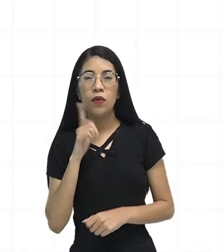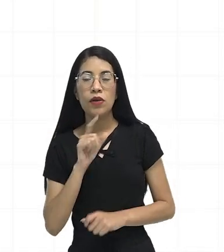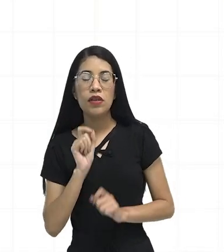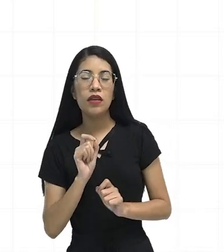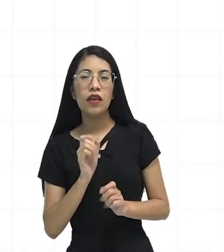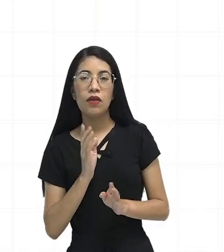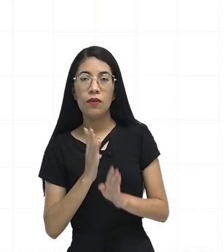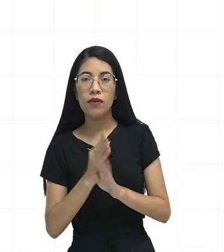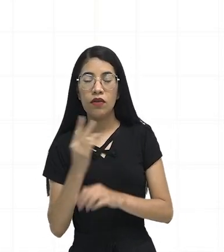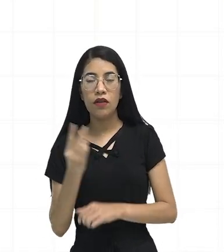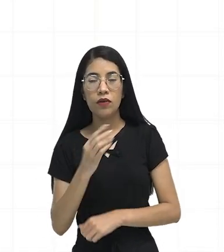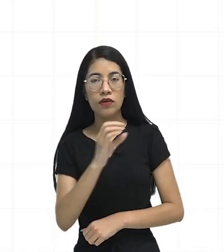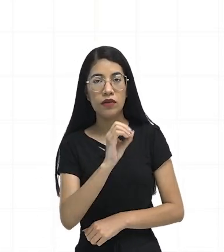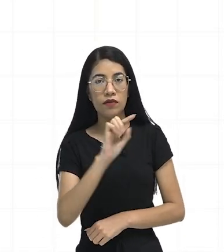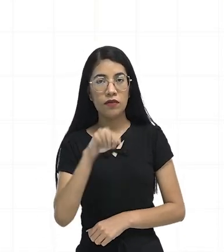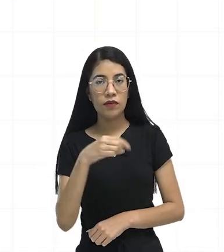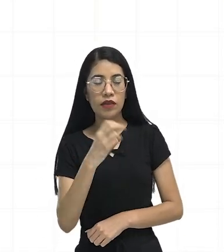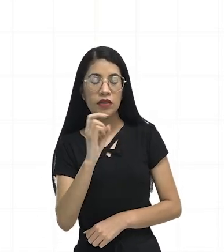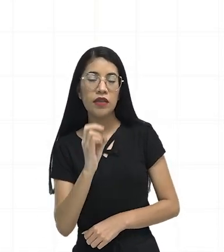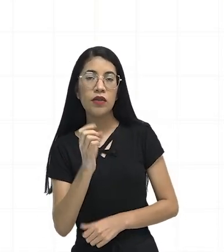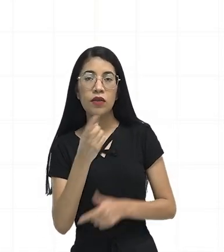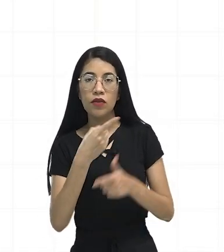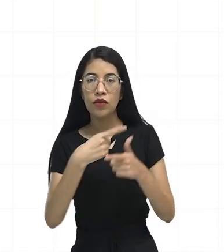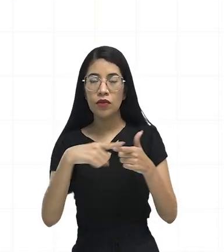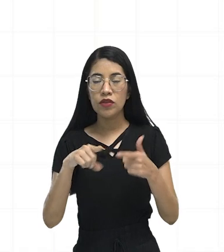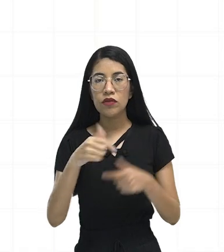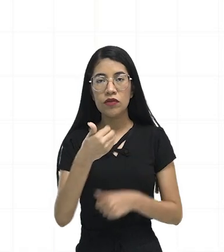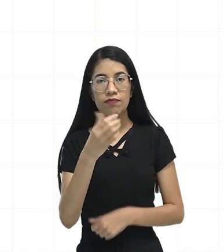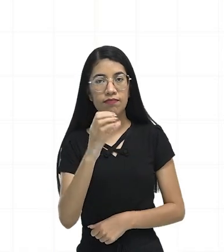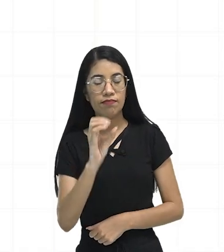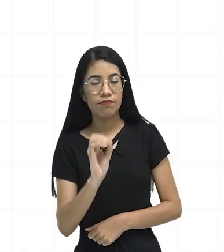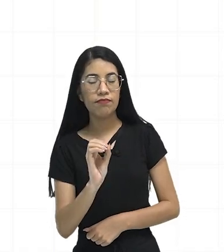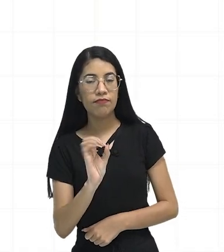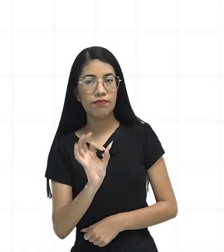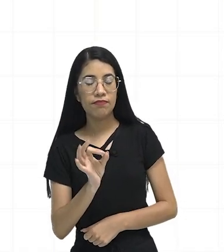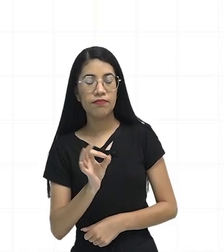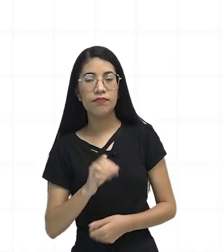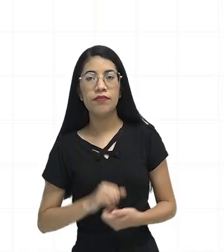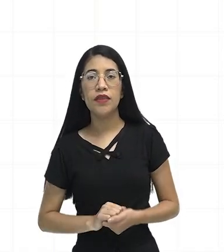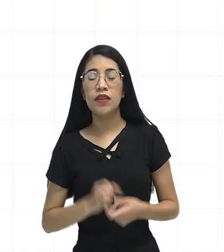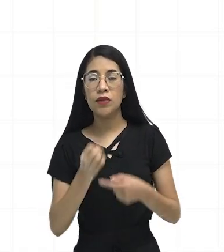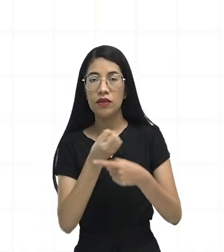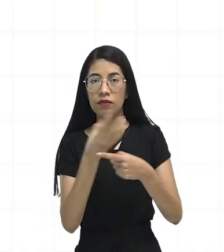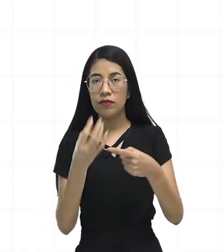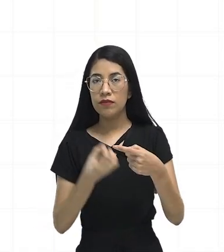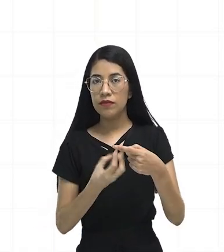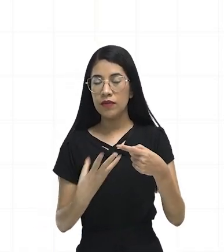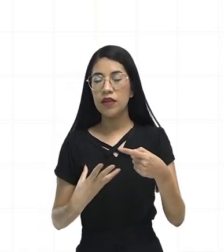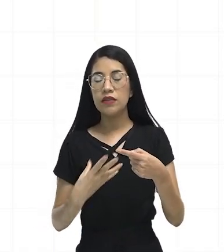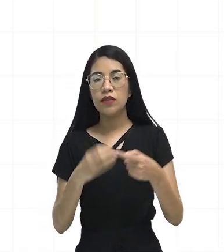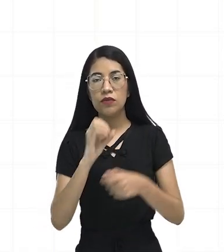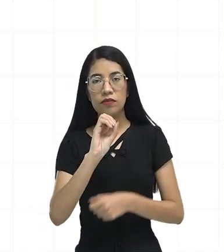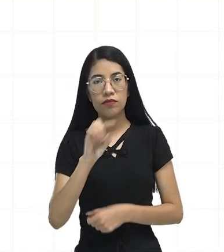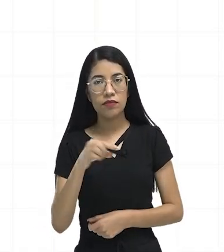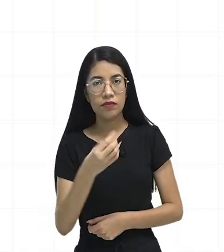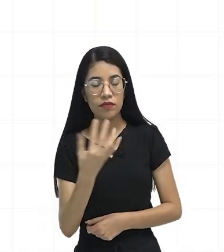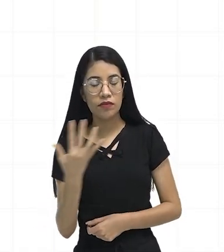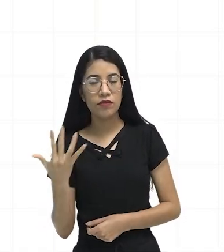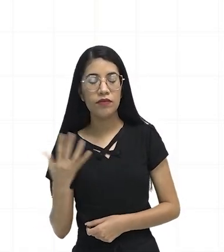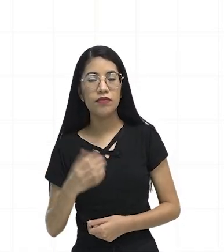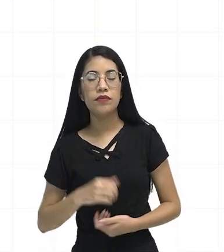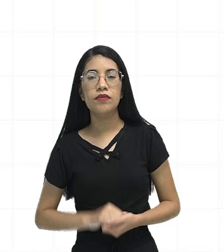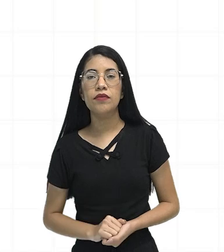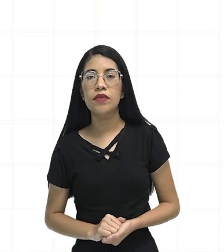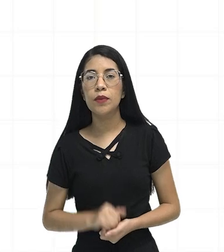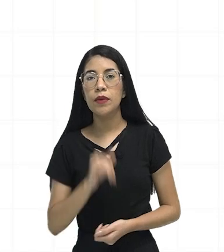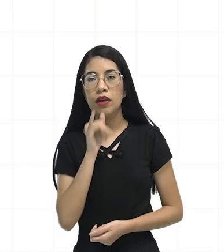em 0,5, eu vou dividir por 10, tá? Ou seja, eu tenho uma fração aí decimal.